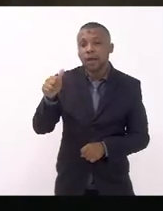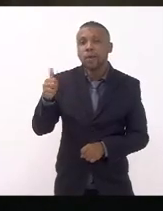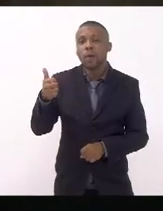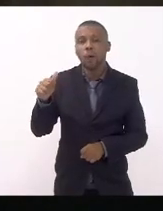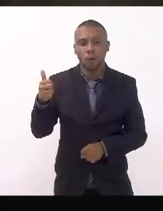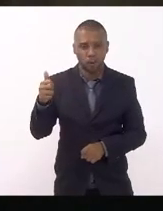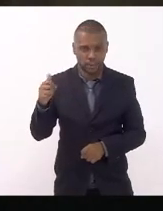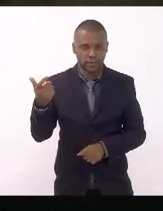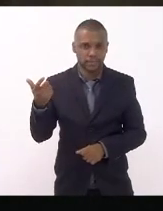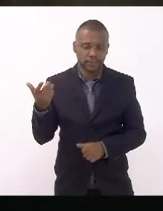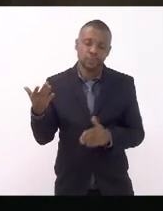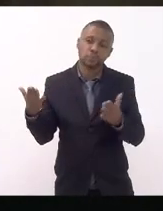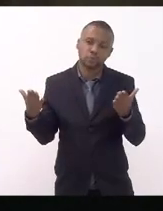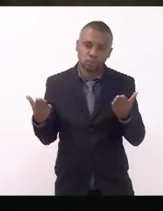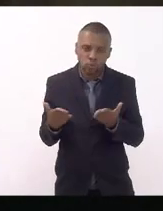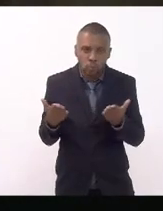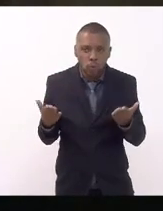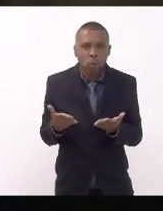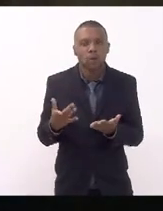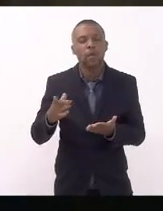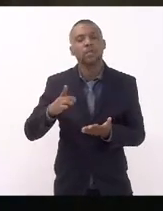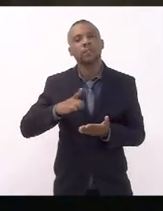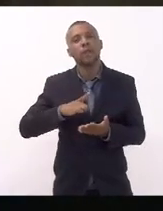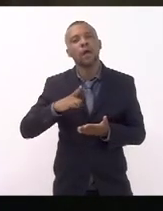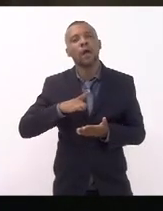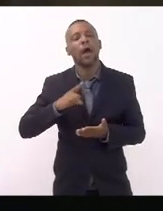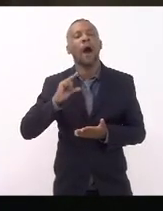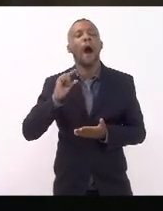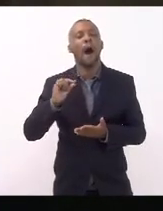1.238,11, hoje tem o poder